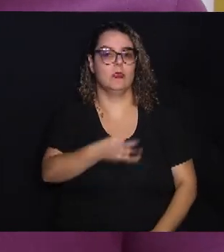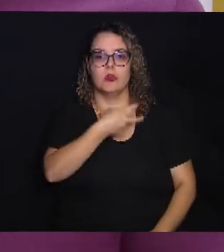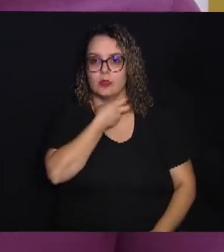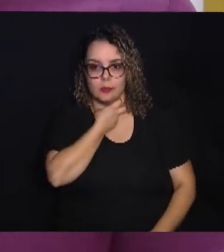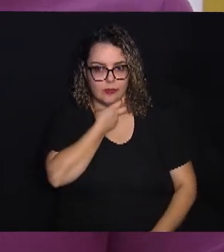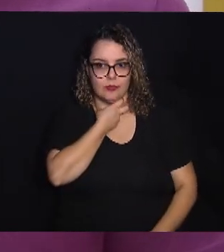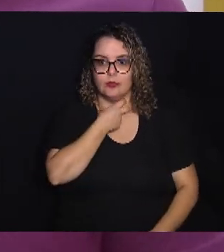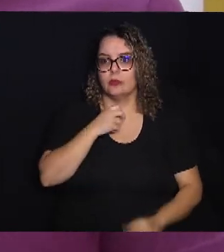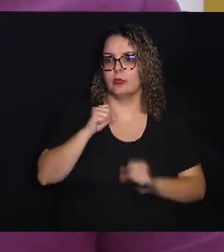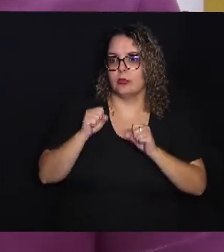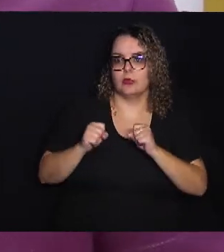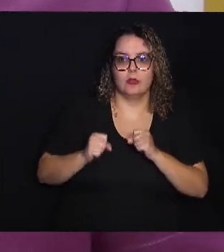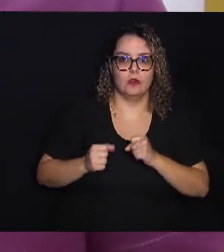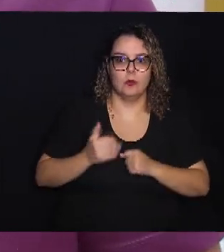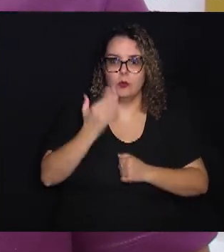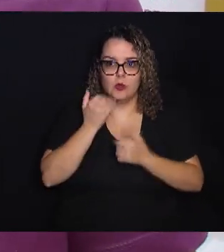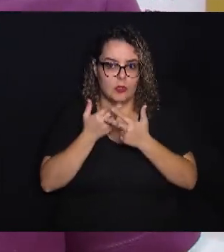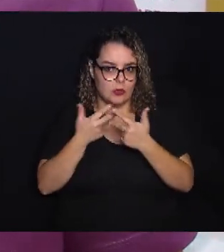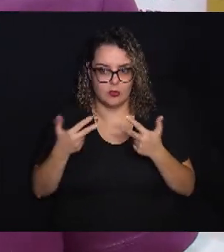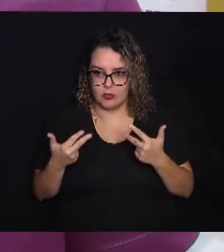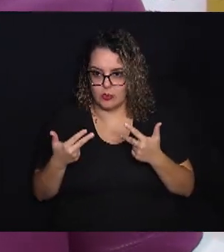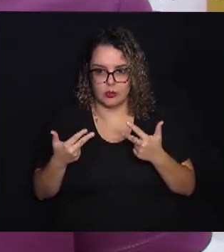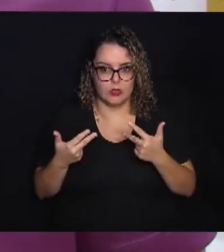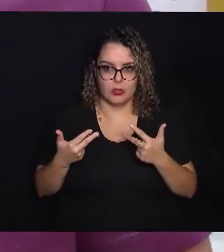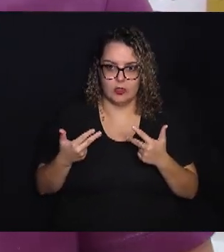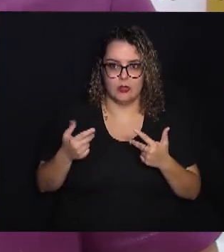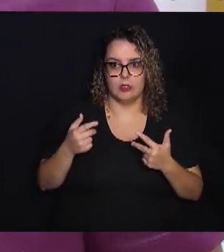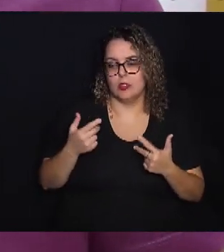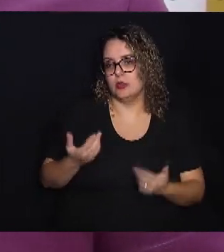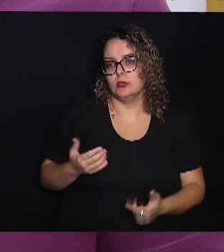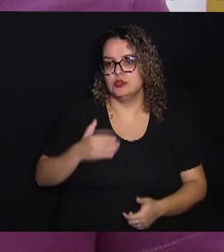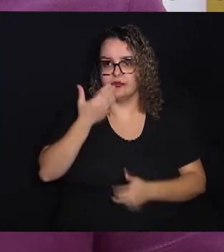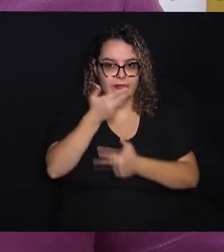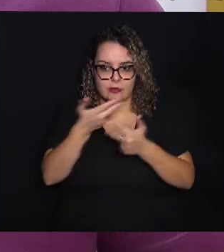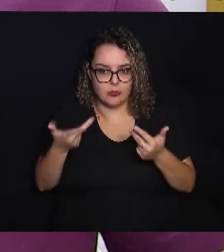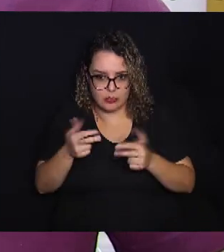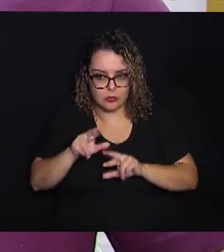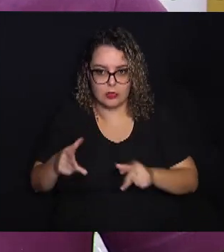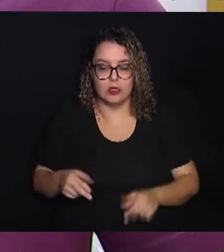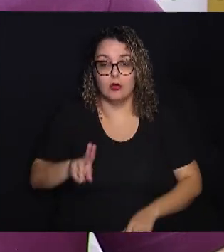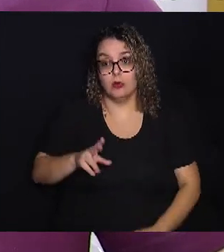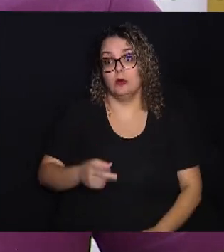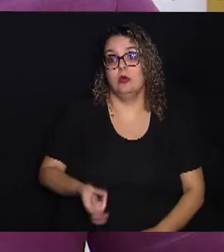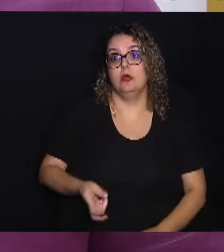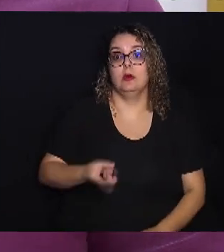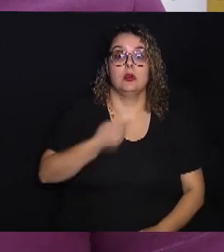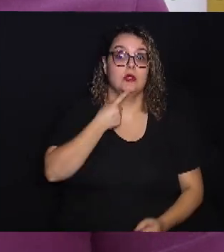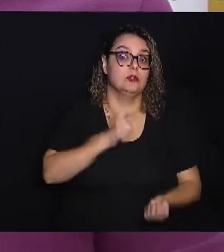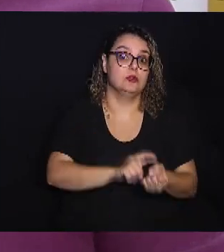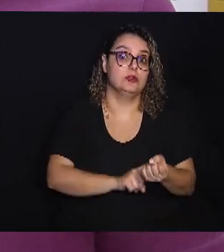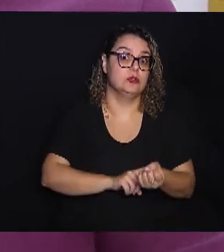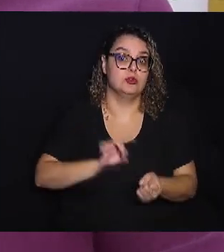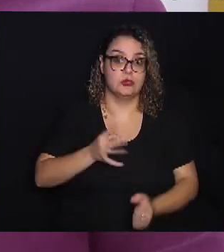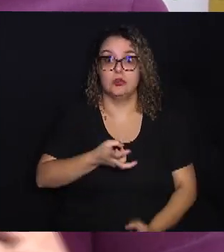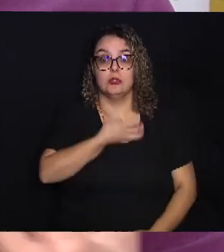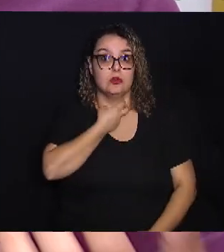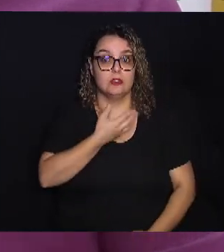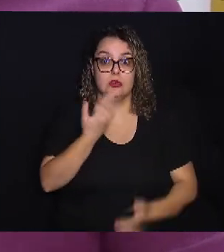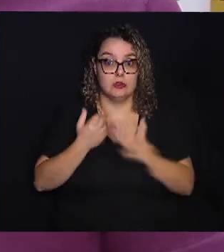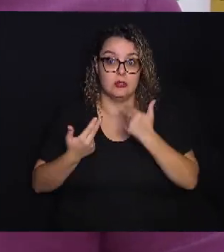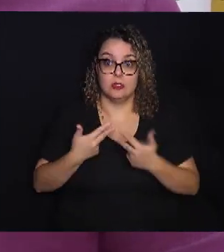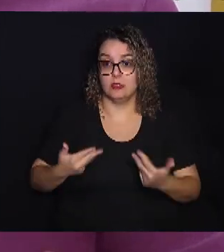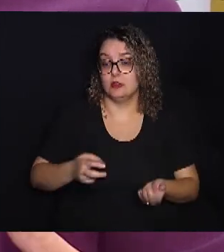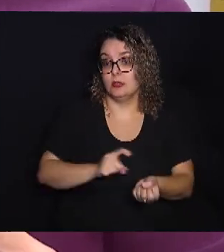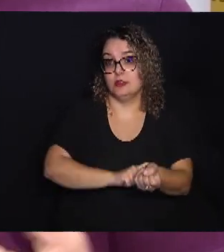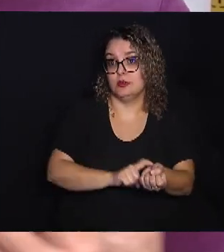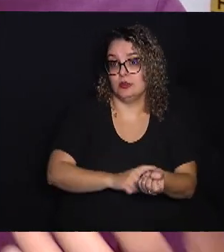você acontecer um acidente, seja um morcego que pode ser que se alimenta de, que não se alimenta de sangue mesmo, que muitas vezes as pessoas